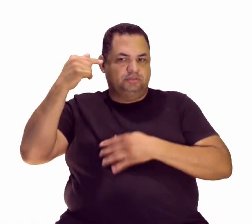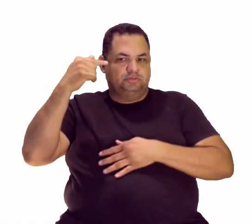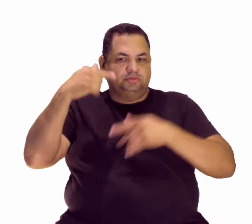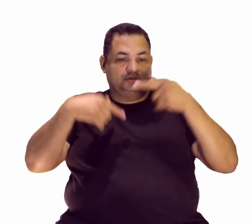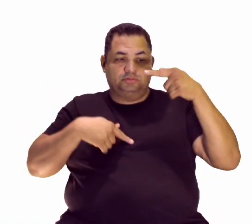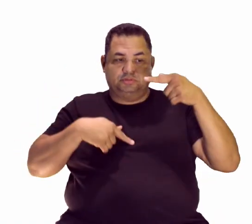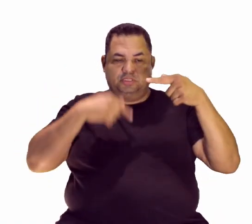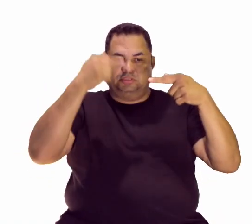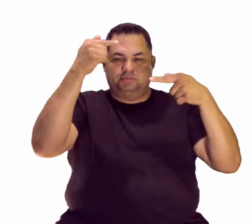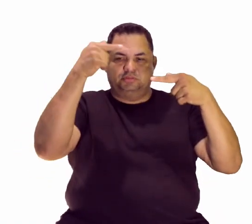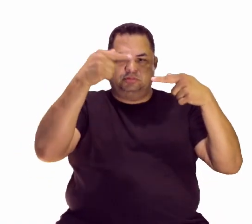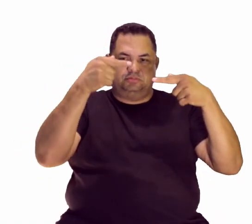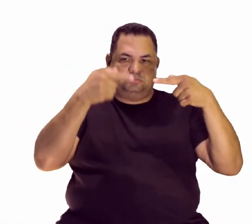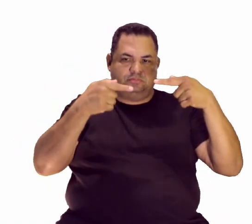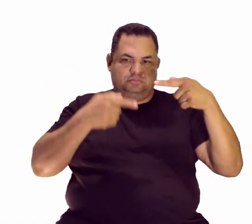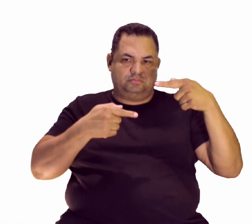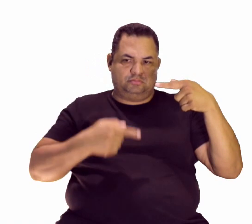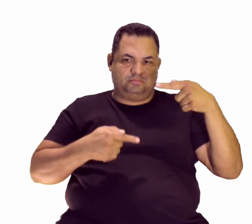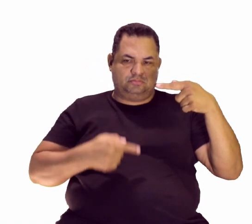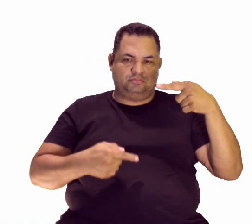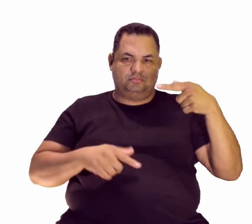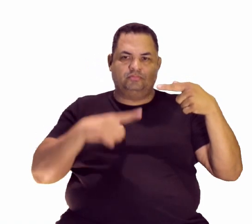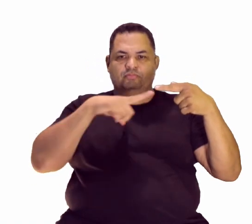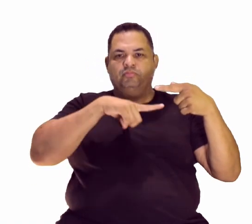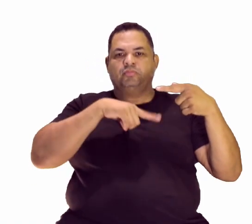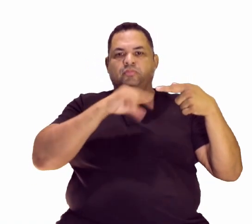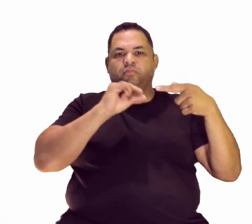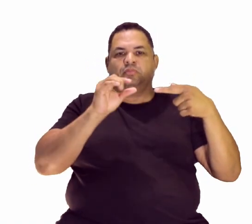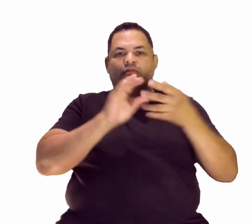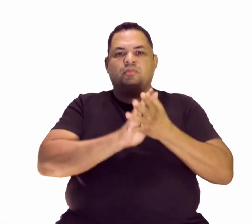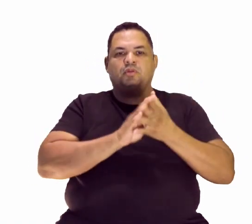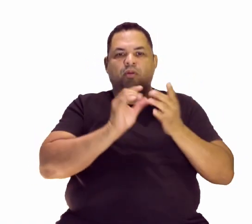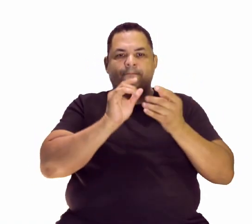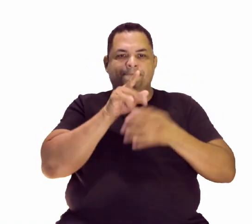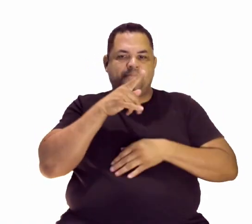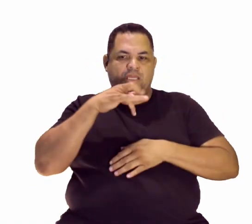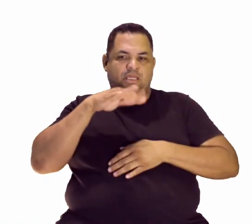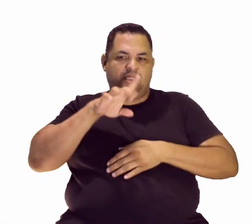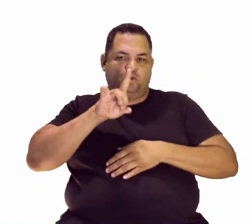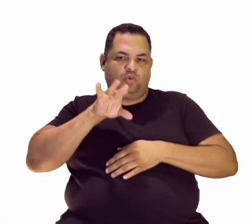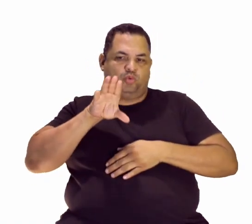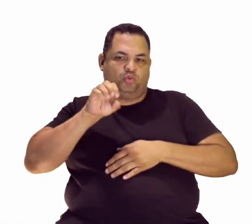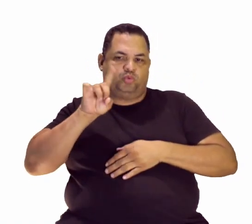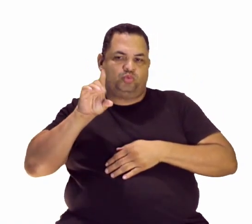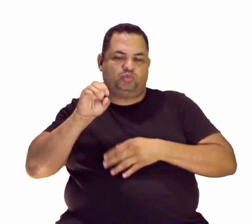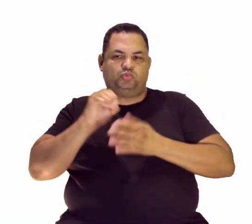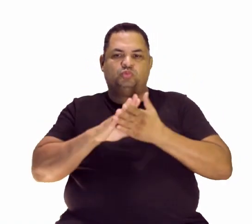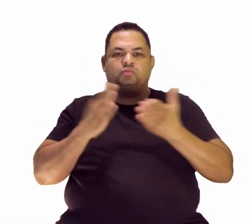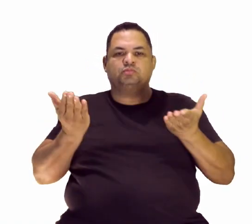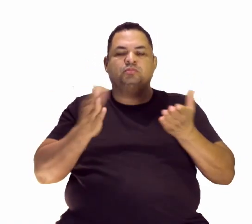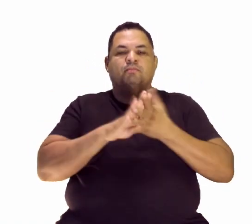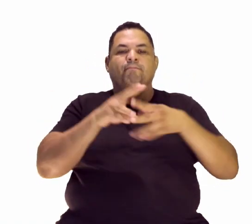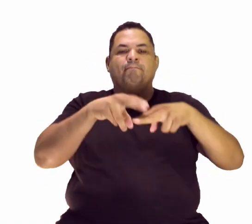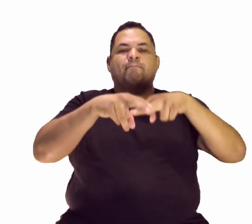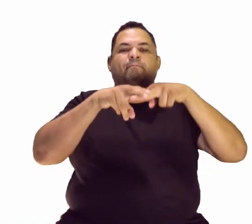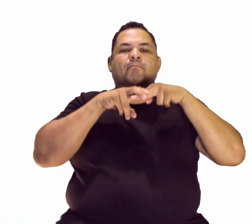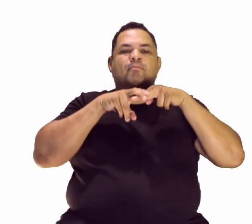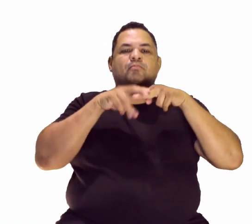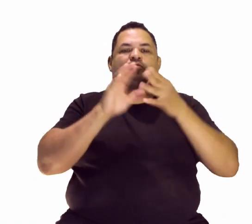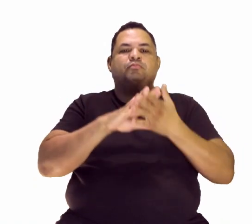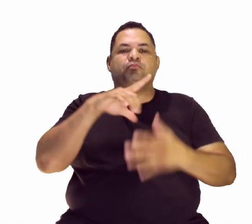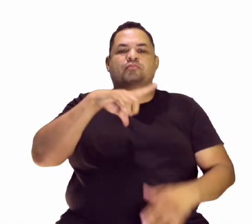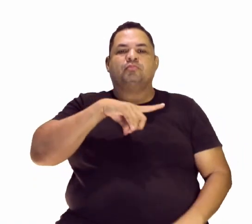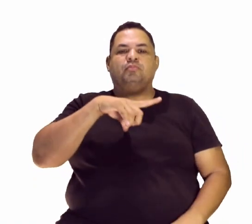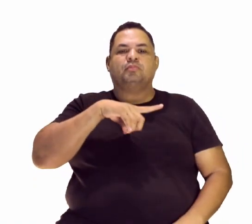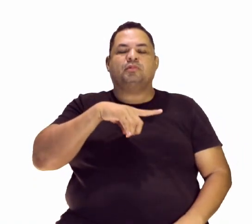horizontais, que essas linhas horizontais é o que nós chamamos de períodos. Por isso que chamamos